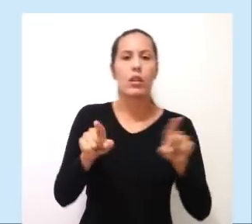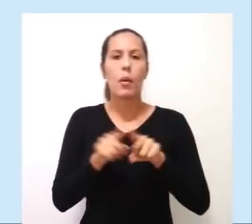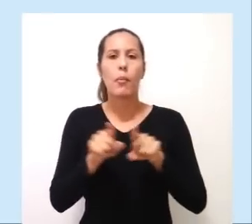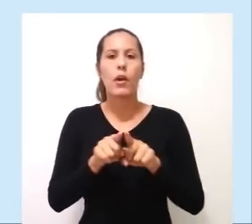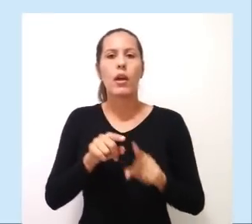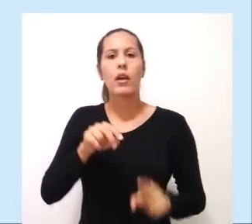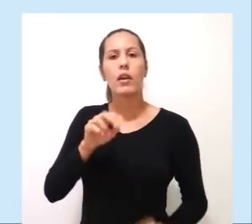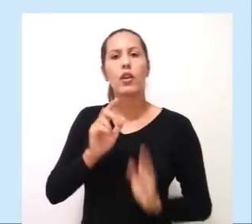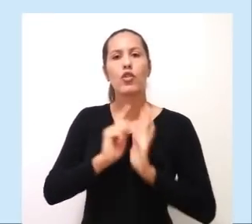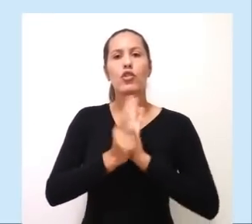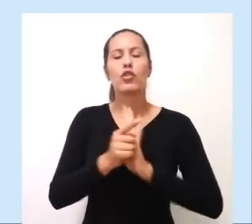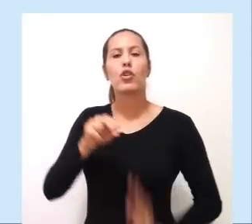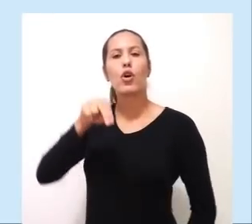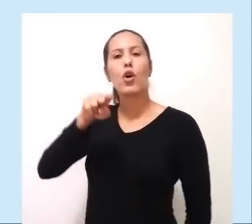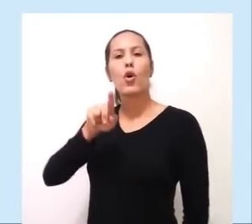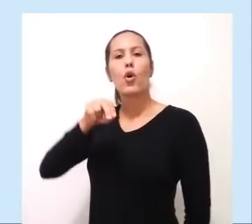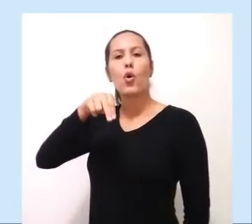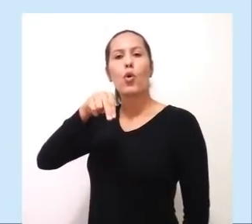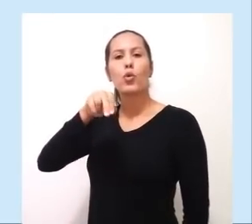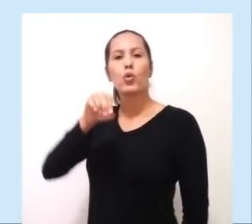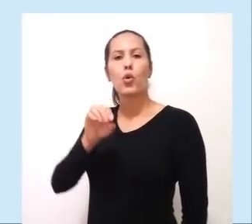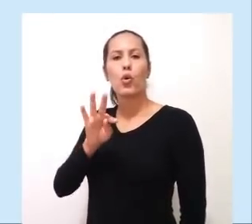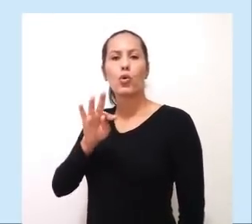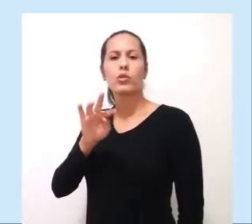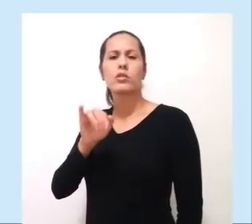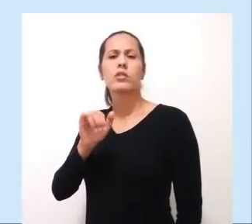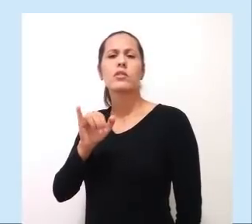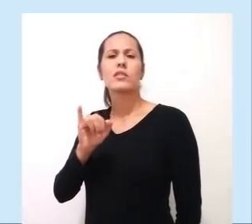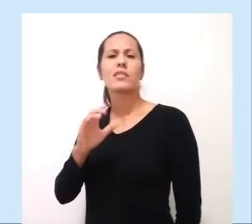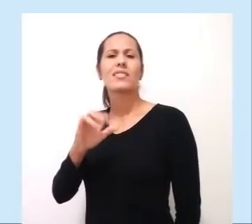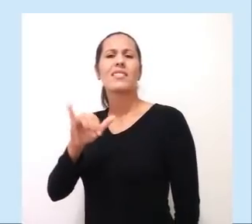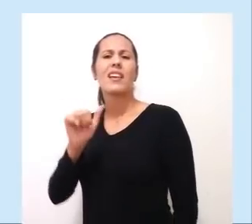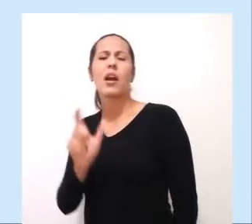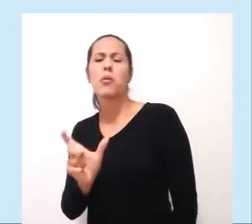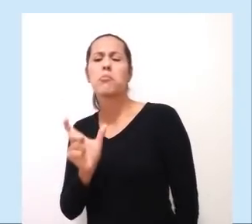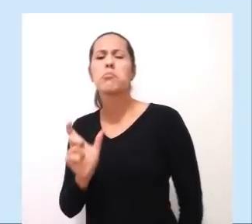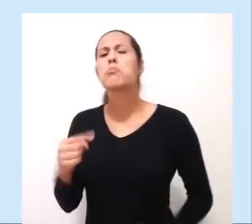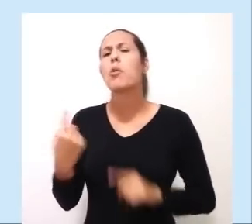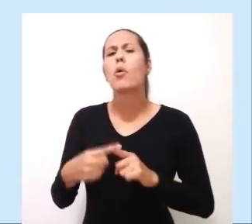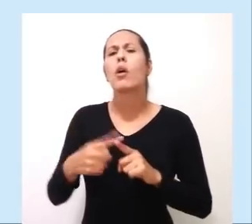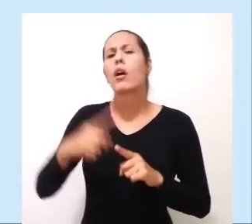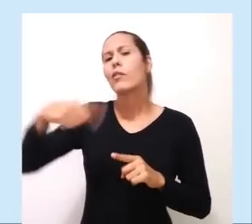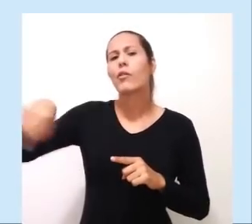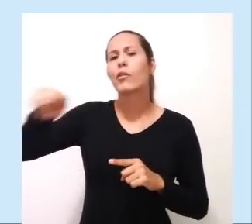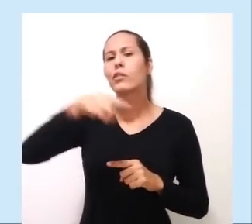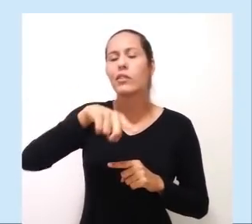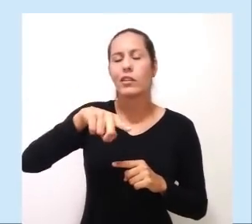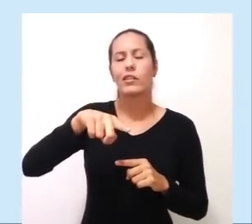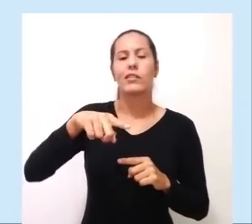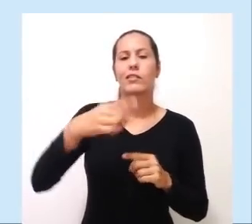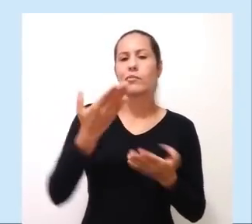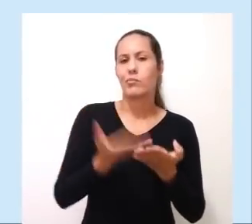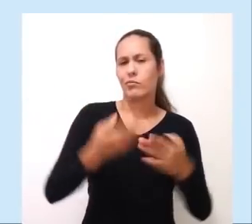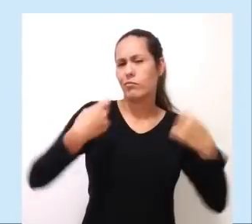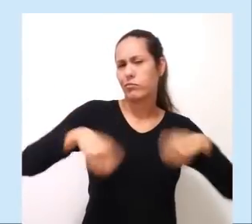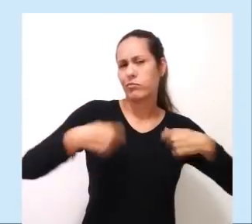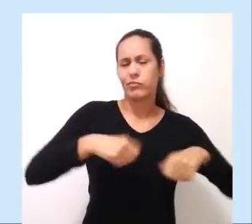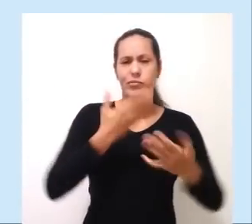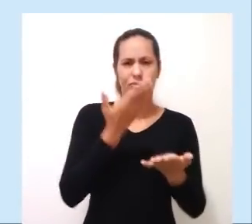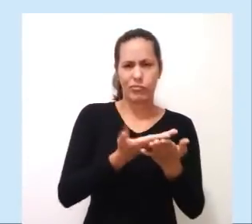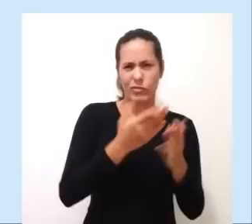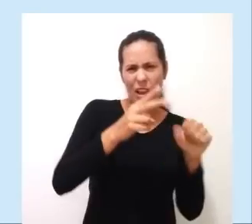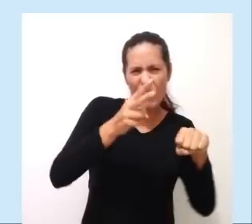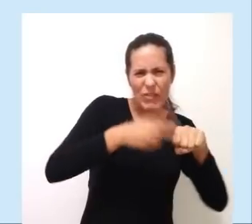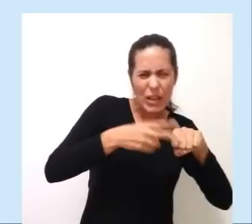Conhecer, saber por que é que a professora, por que é que o papai, por que é que vocês têm que estudar verbo, têm que